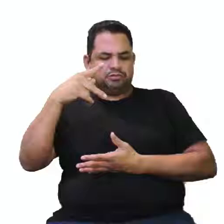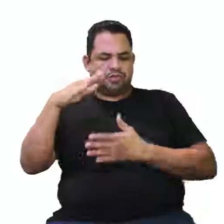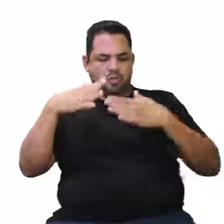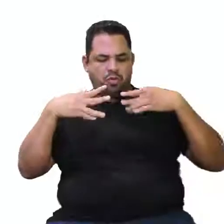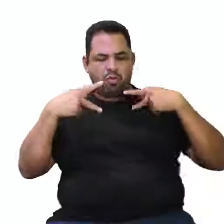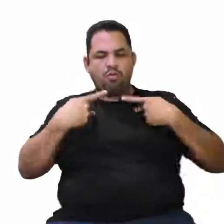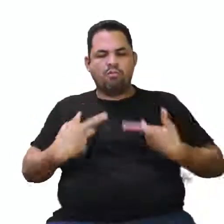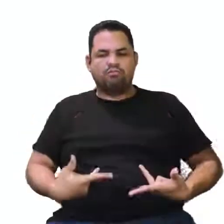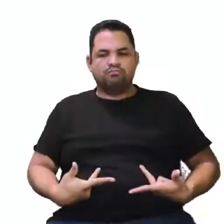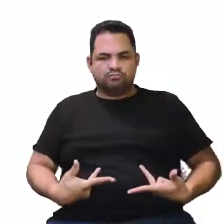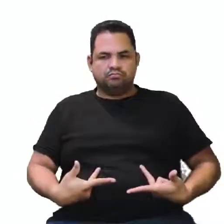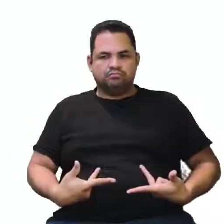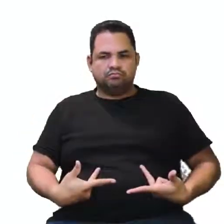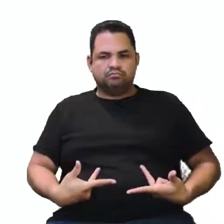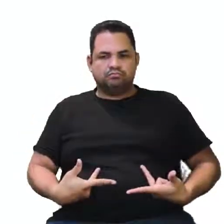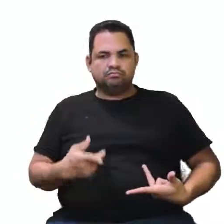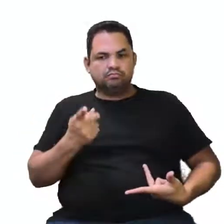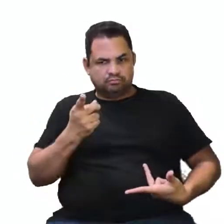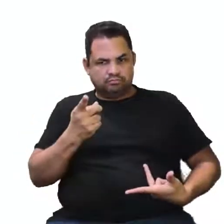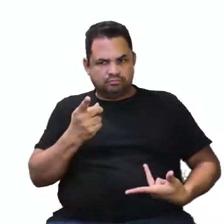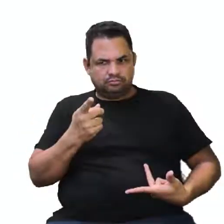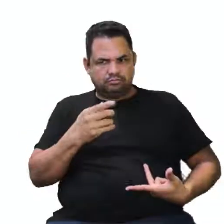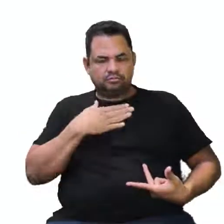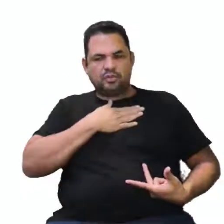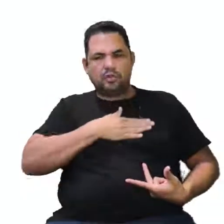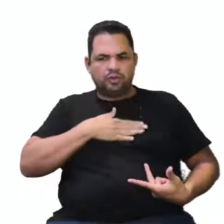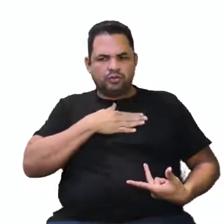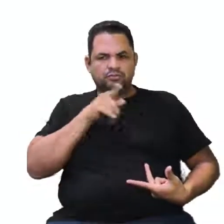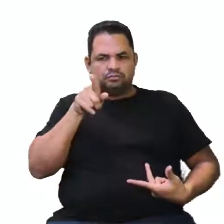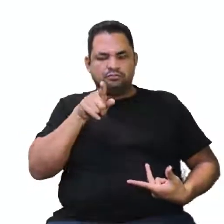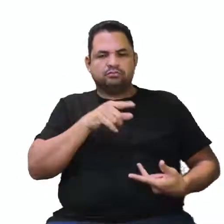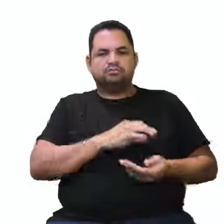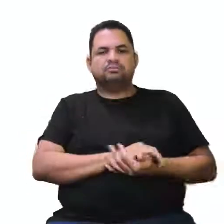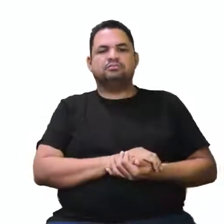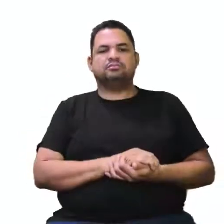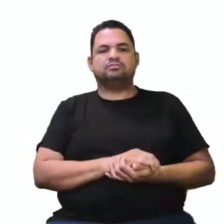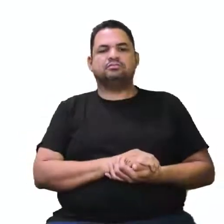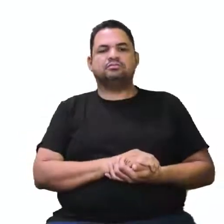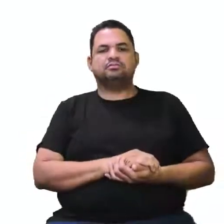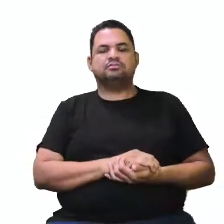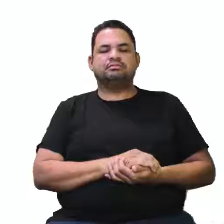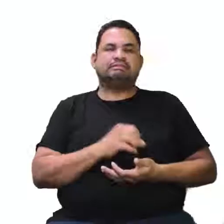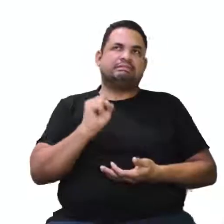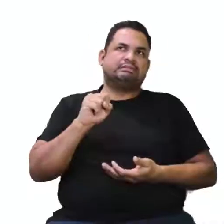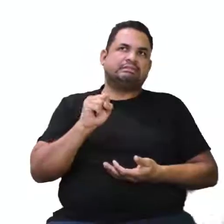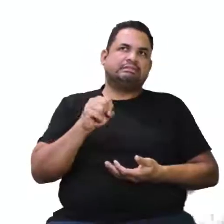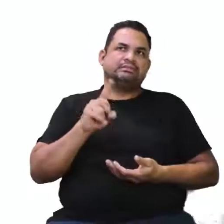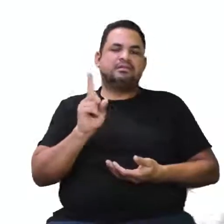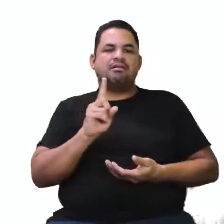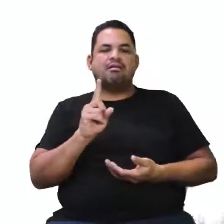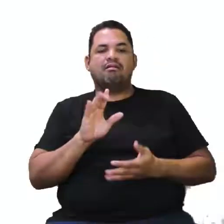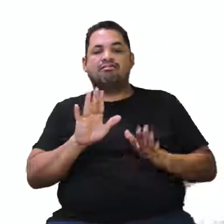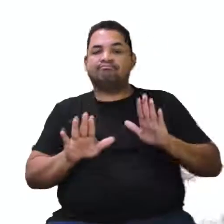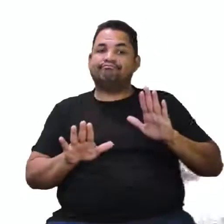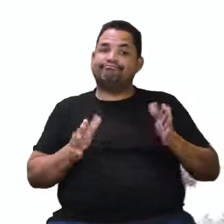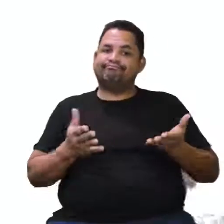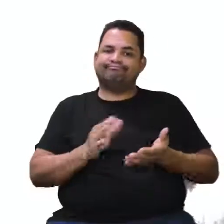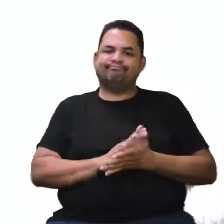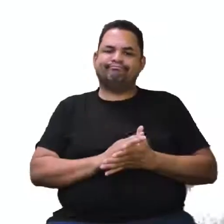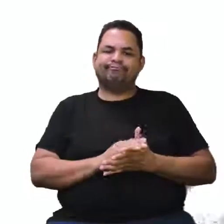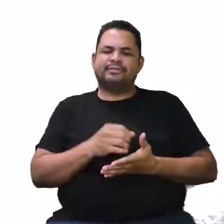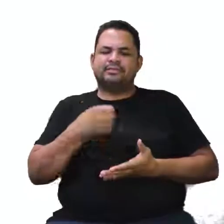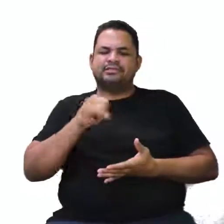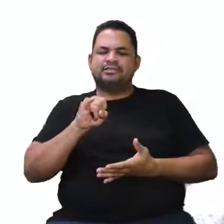corpo? Aí começam a vir aí o sim, o não, talvez, né? Se não